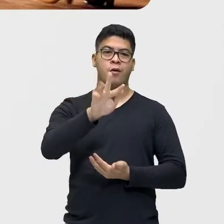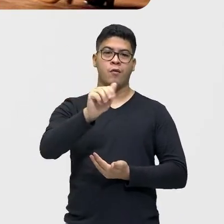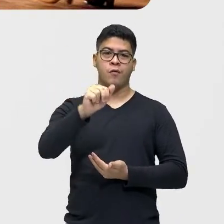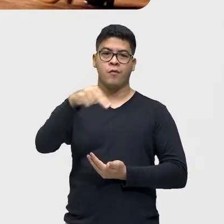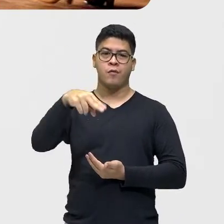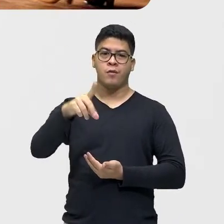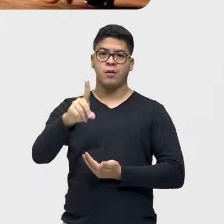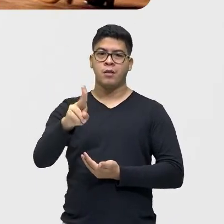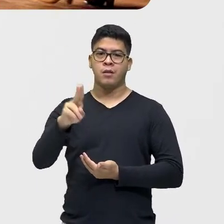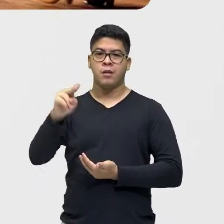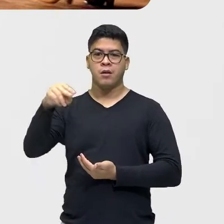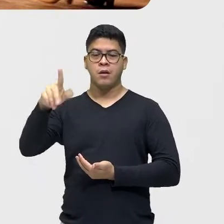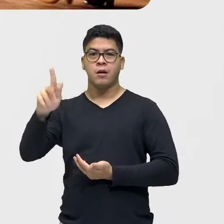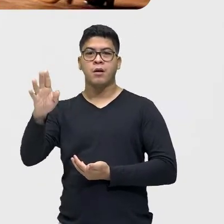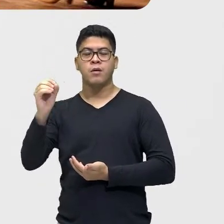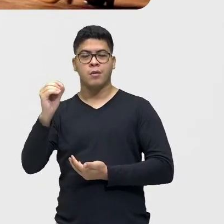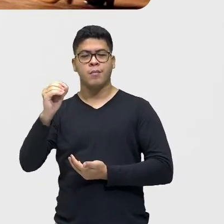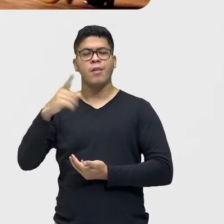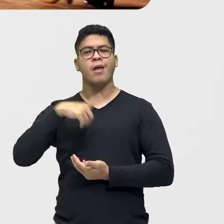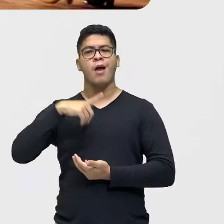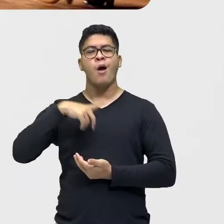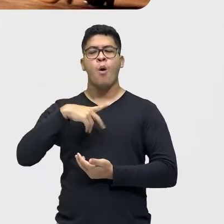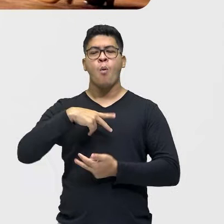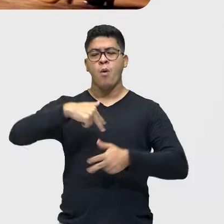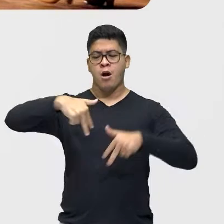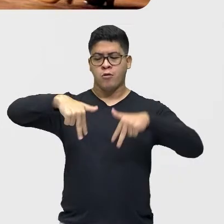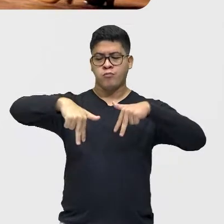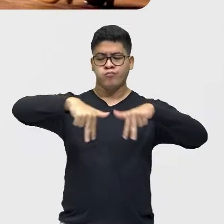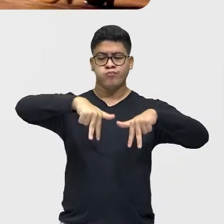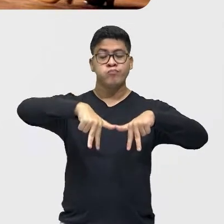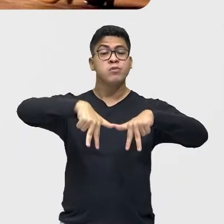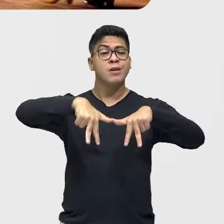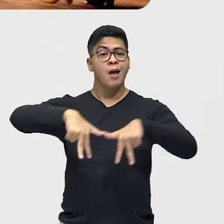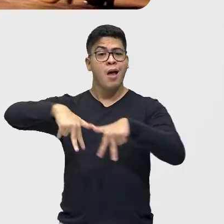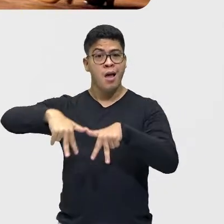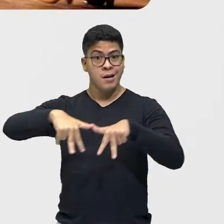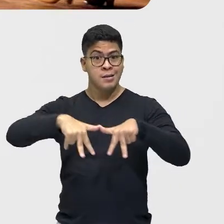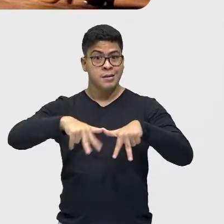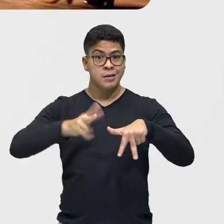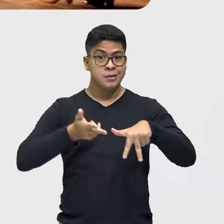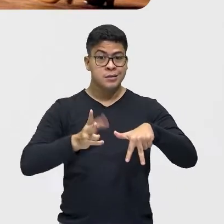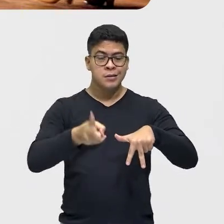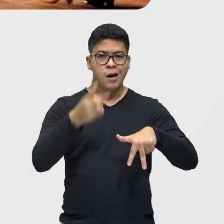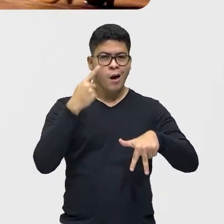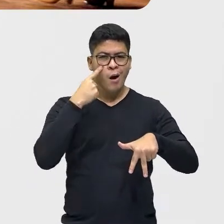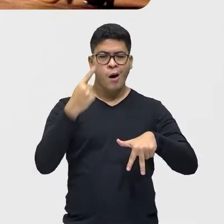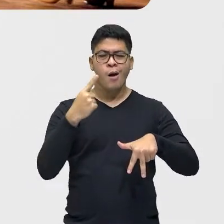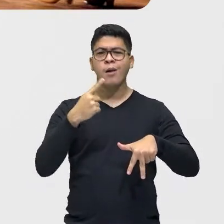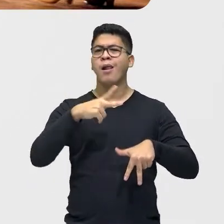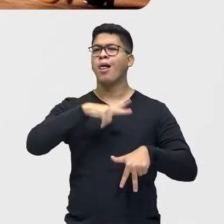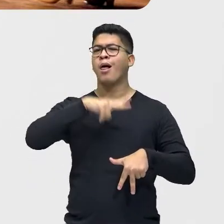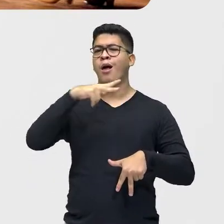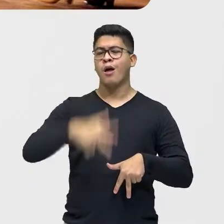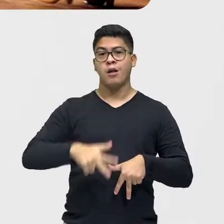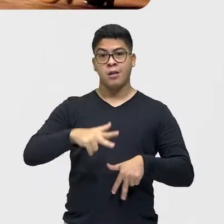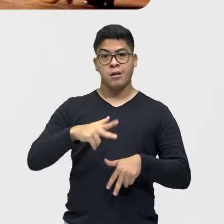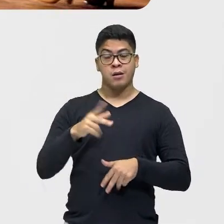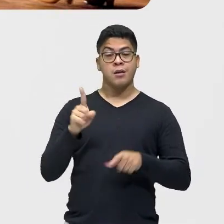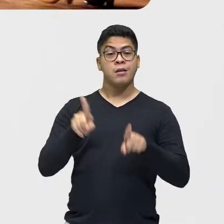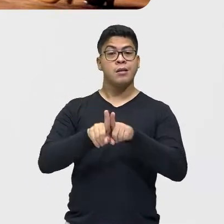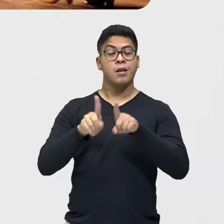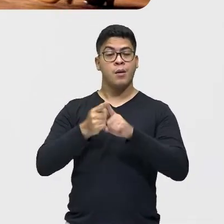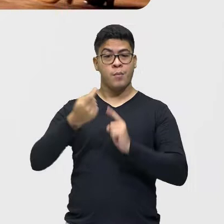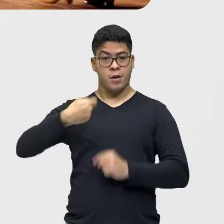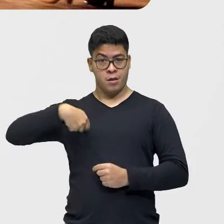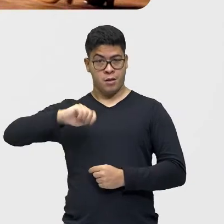lindíssima. É uma dança em pares, conhecida na Espanha e em Portugal desde o período barroco. Ela é caracterizada